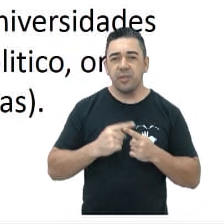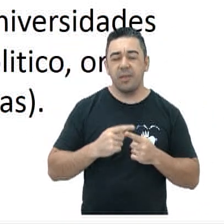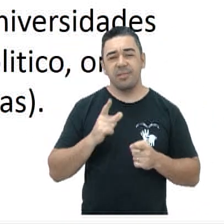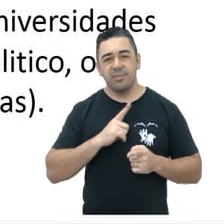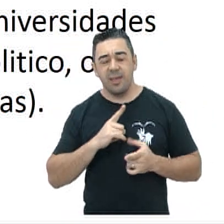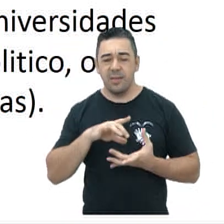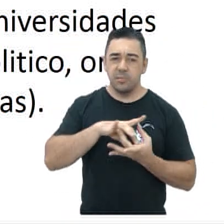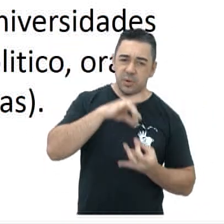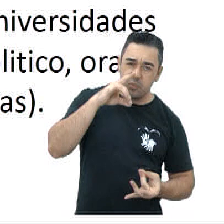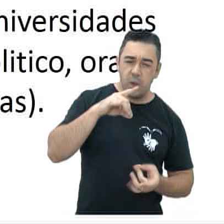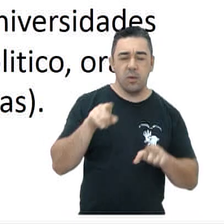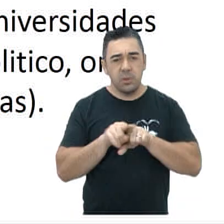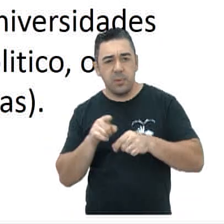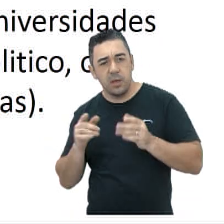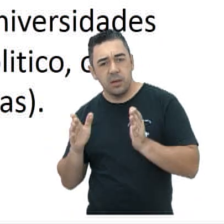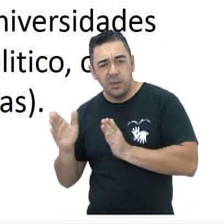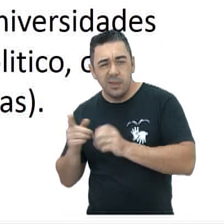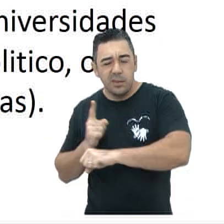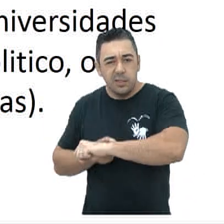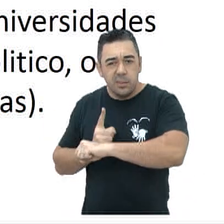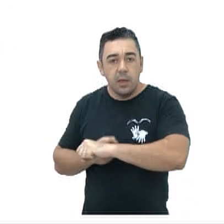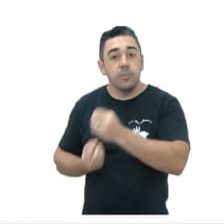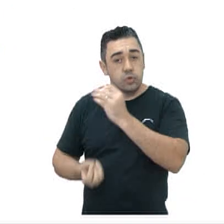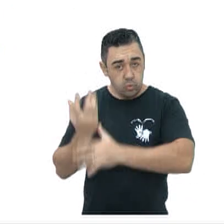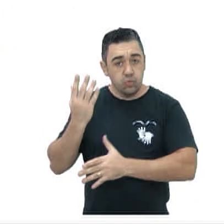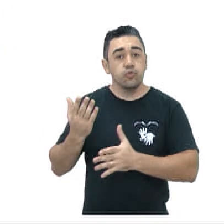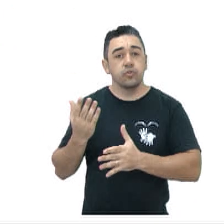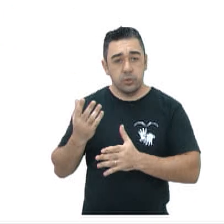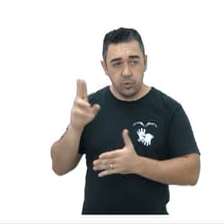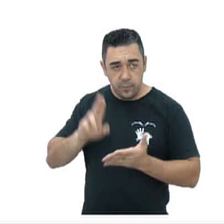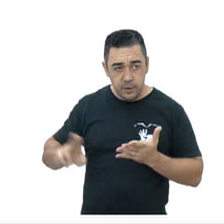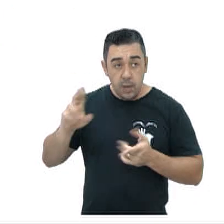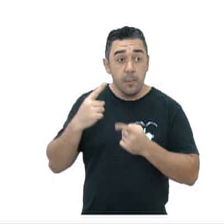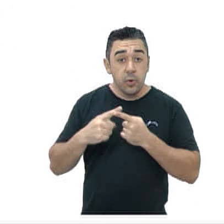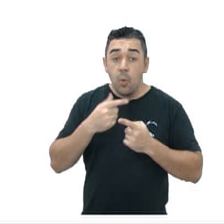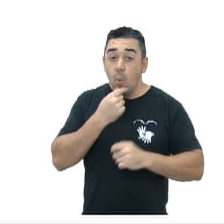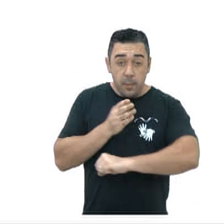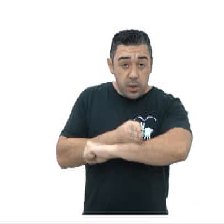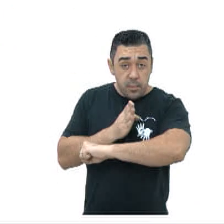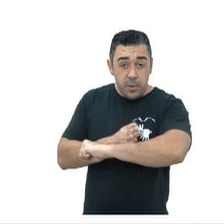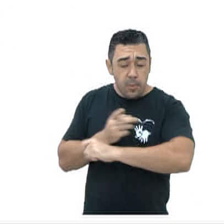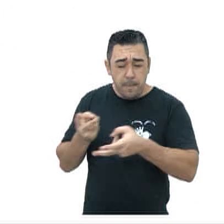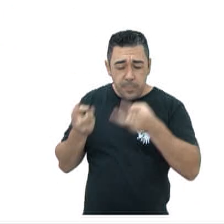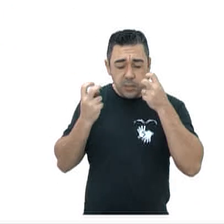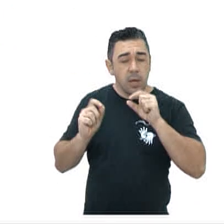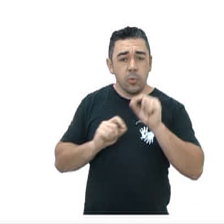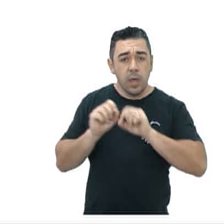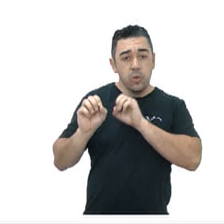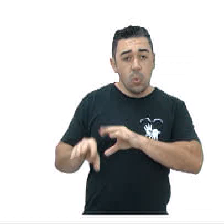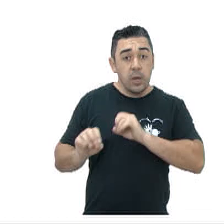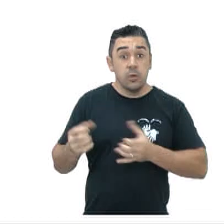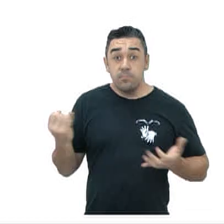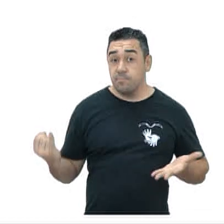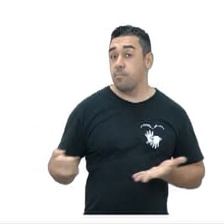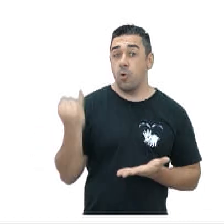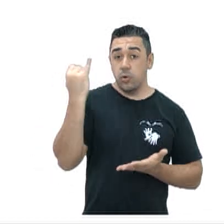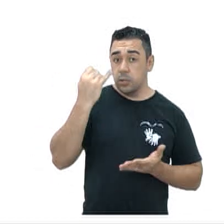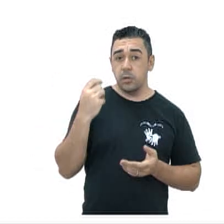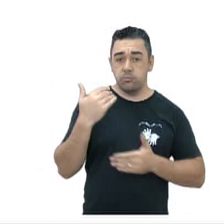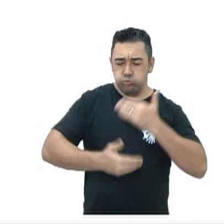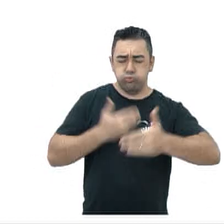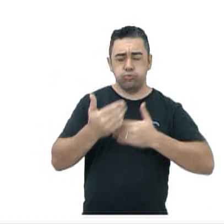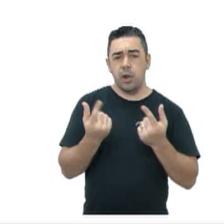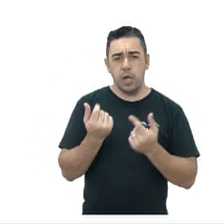espirituais e temporais, vão impulsionar o surgimento das universidades. Por quê? Porque o homem medieval vai perceber que a educação é essencial para o